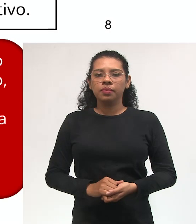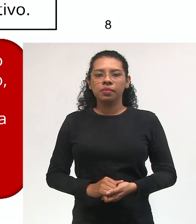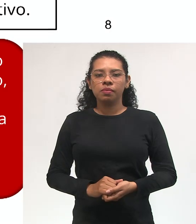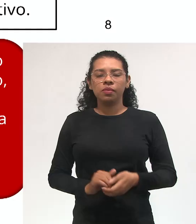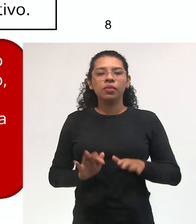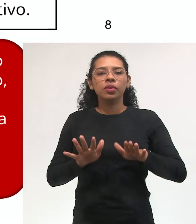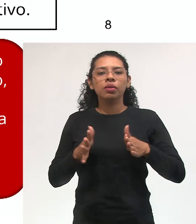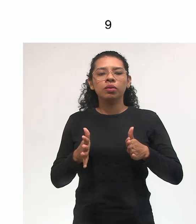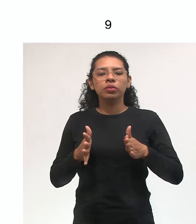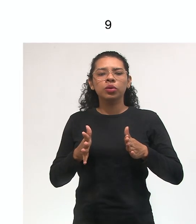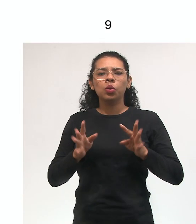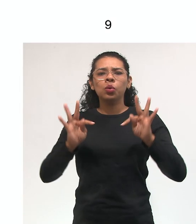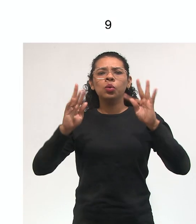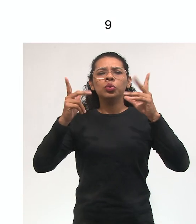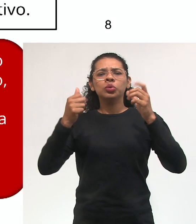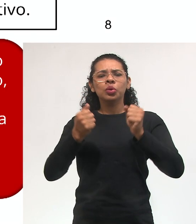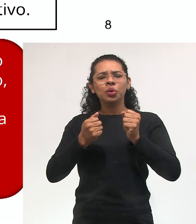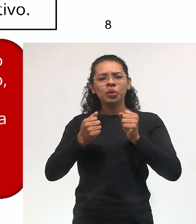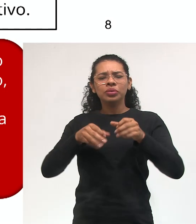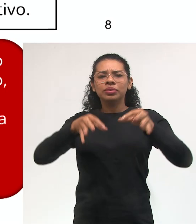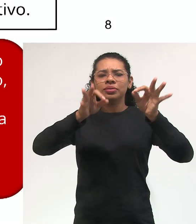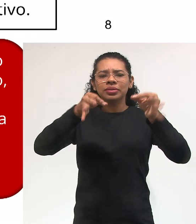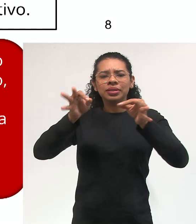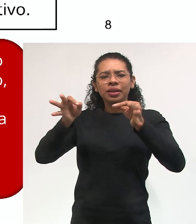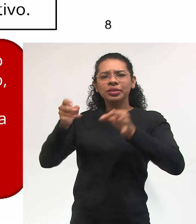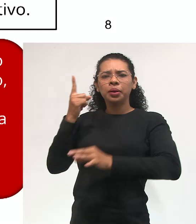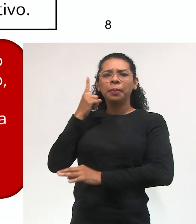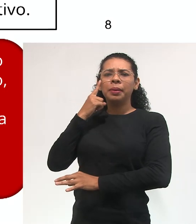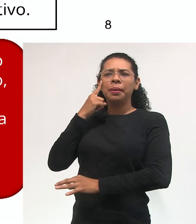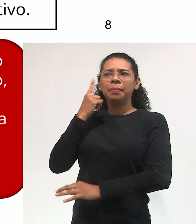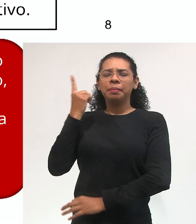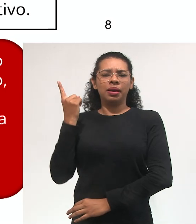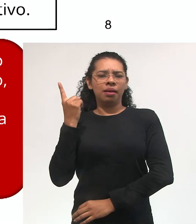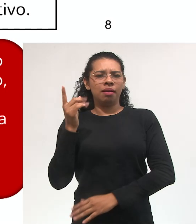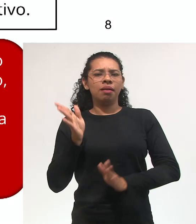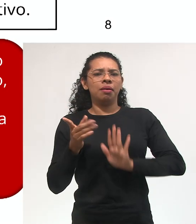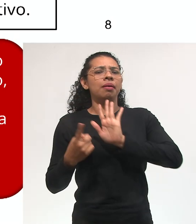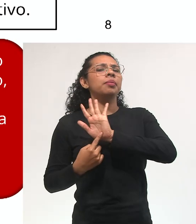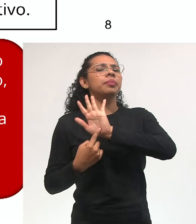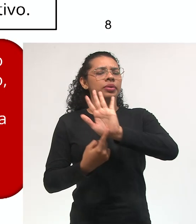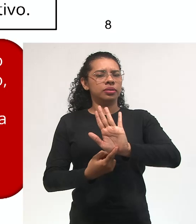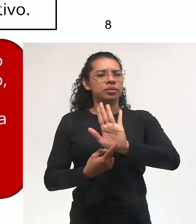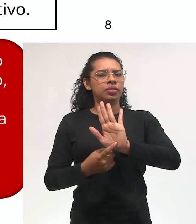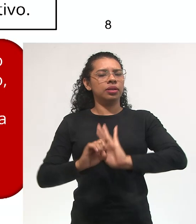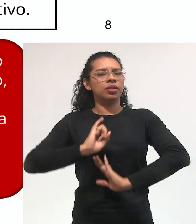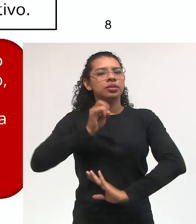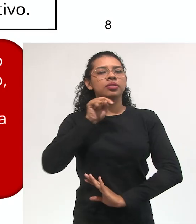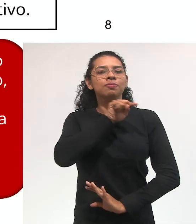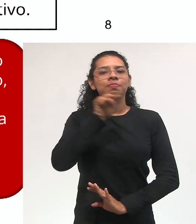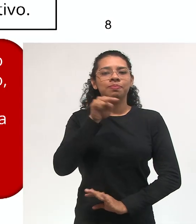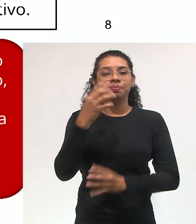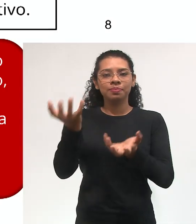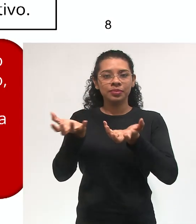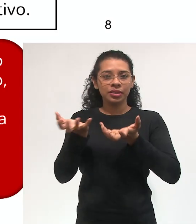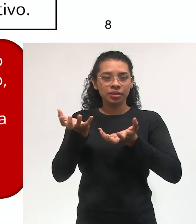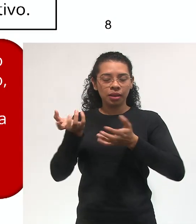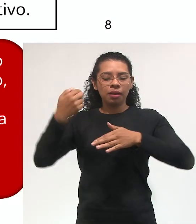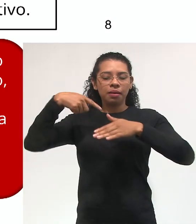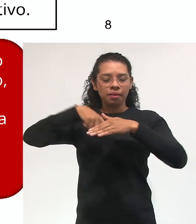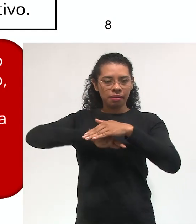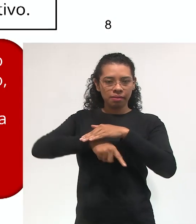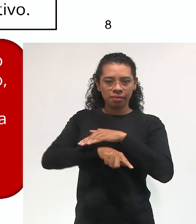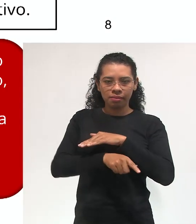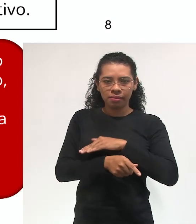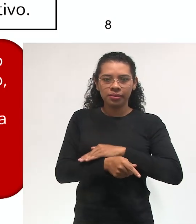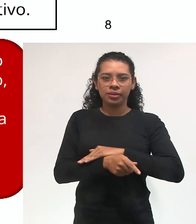Pronto. Esse organograma que eu trouxe aqui para vocês e que eu apresentei, e se você quiser se